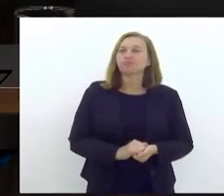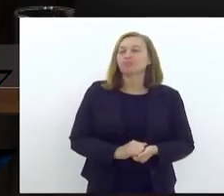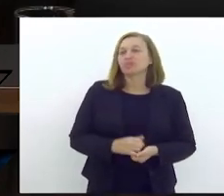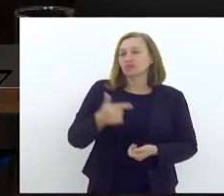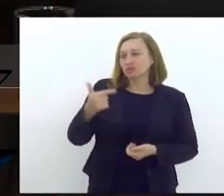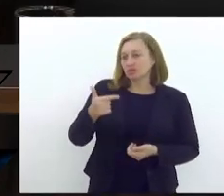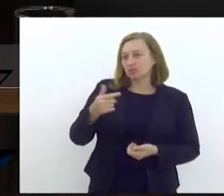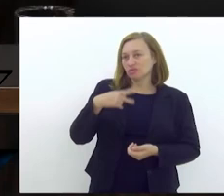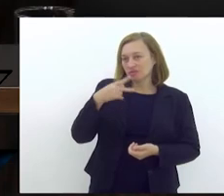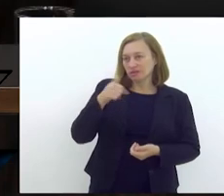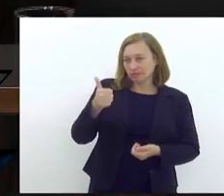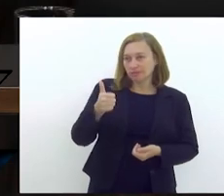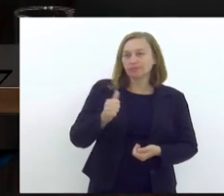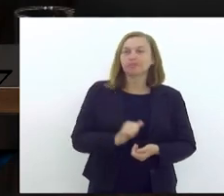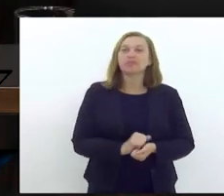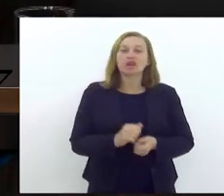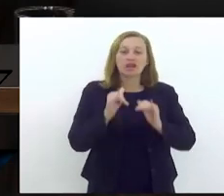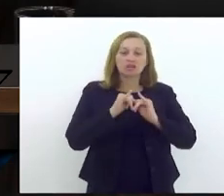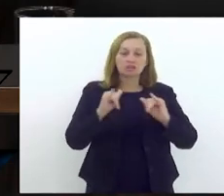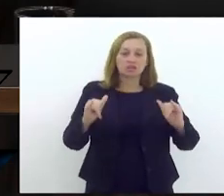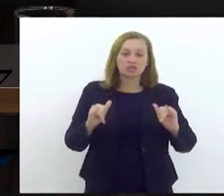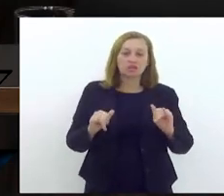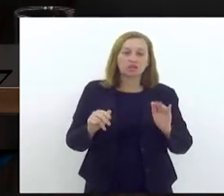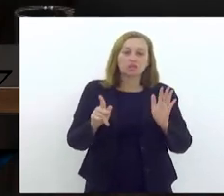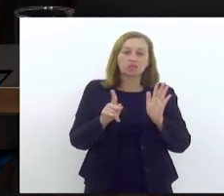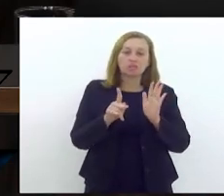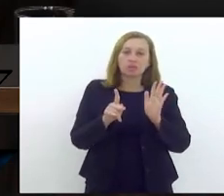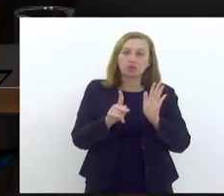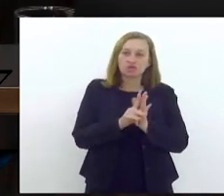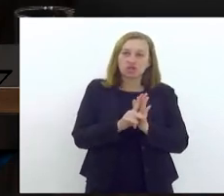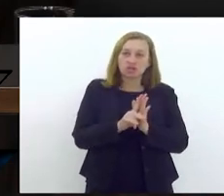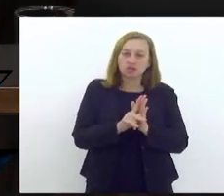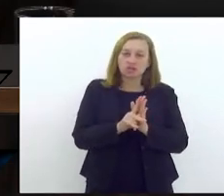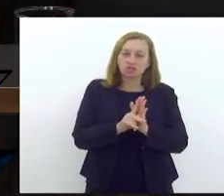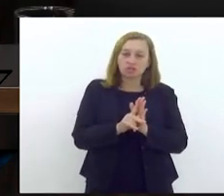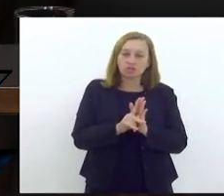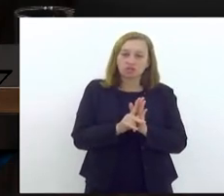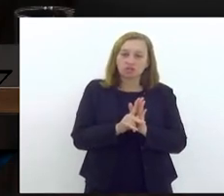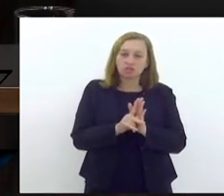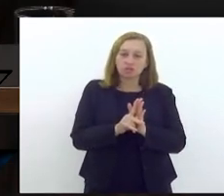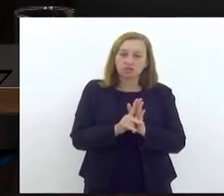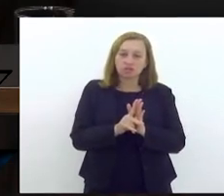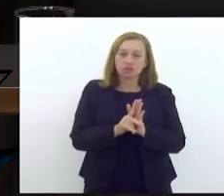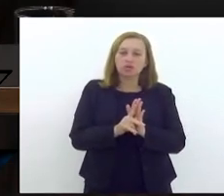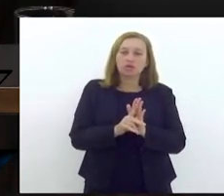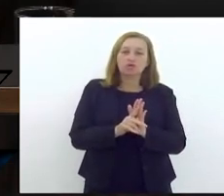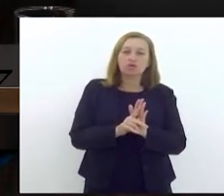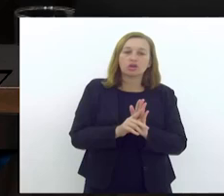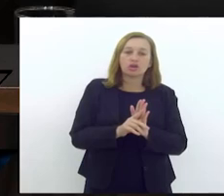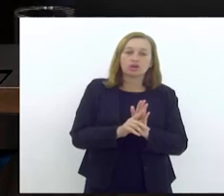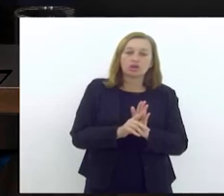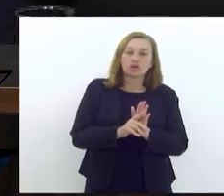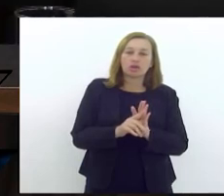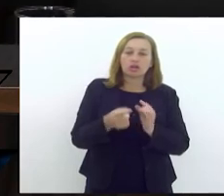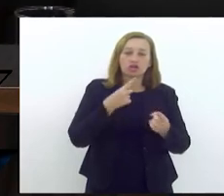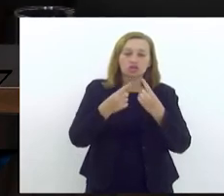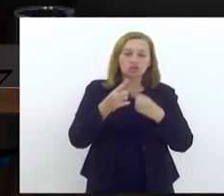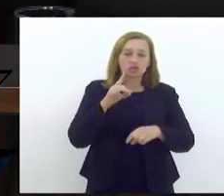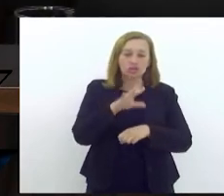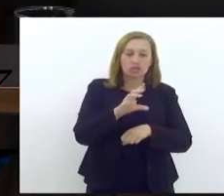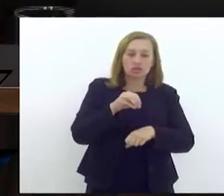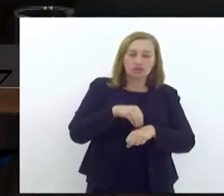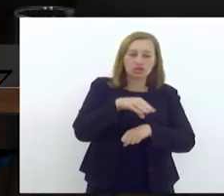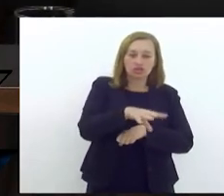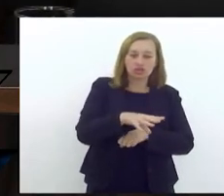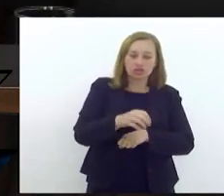é o segundo escrito anúncio projeto em discussão única indicação